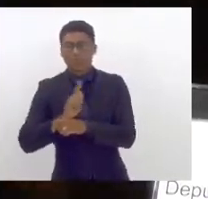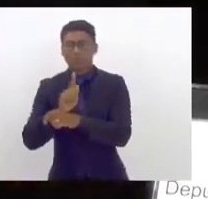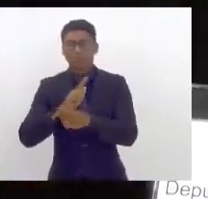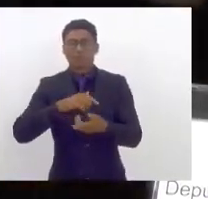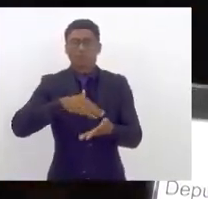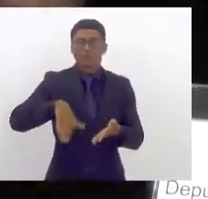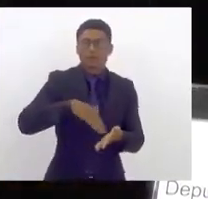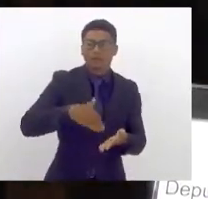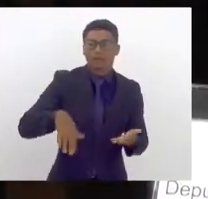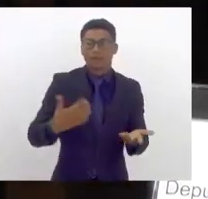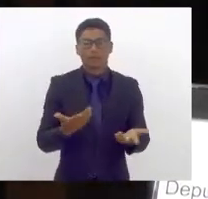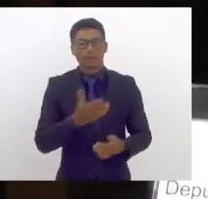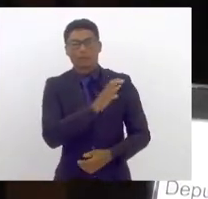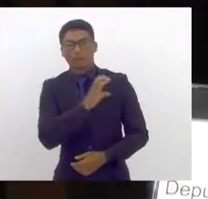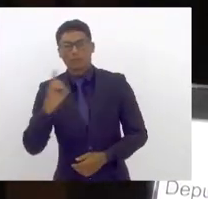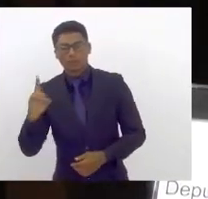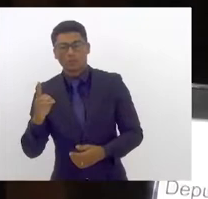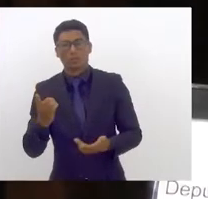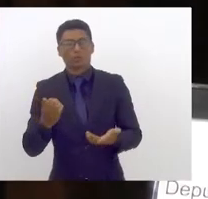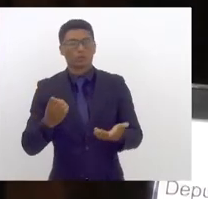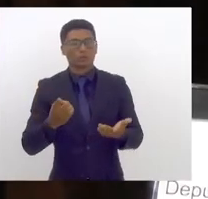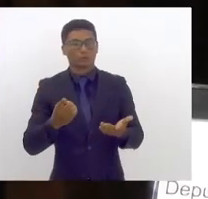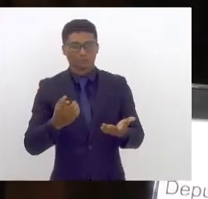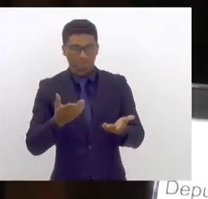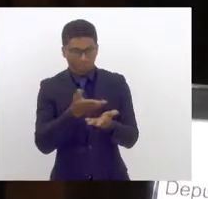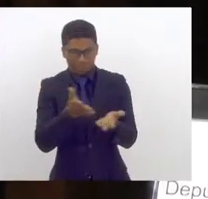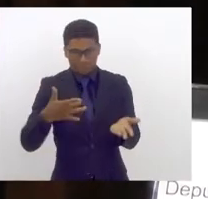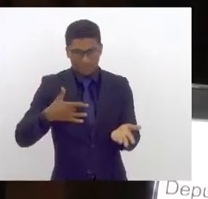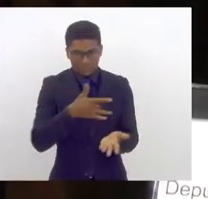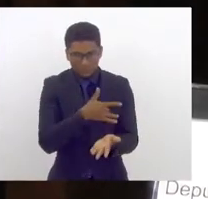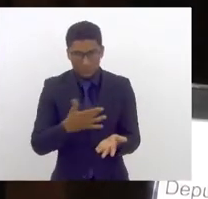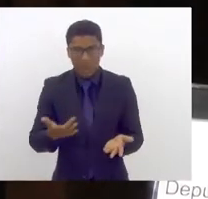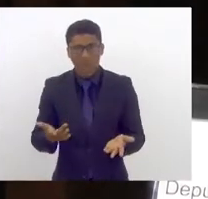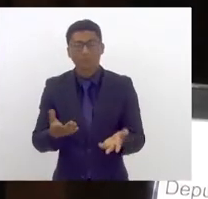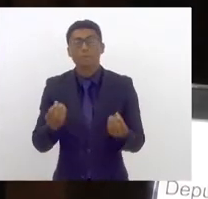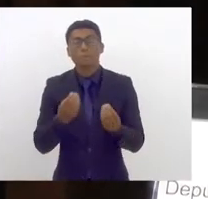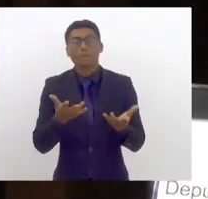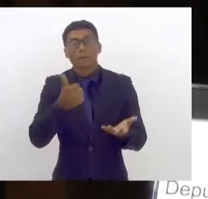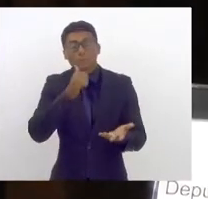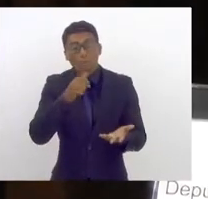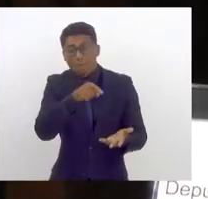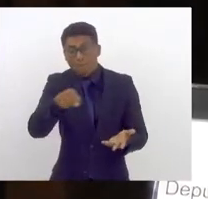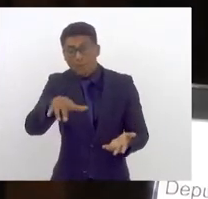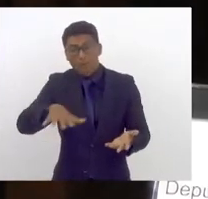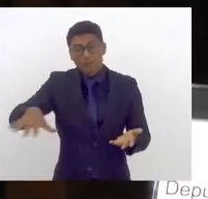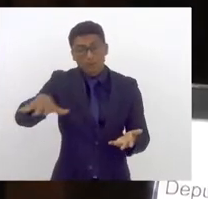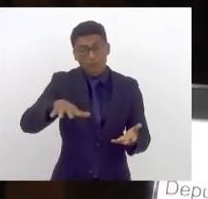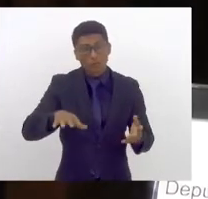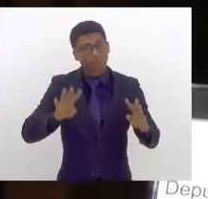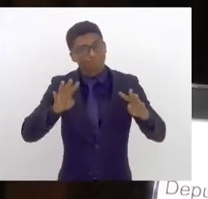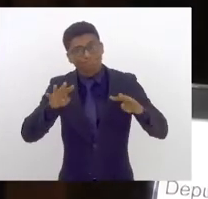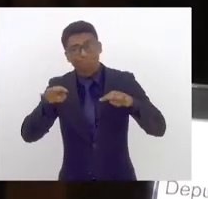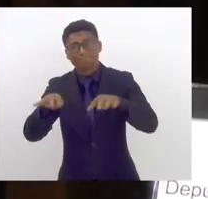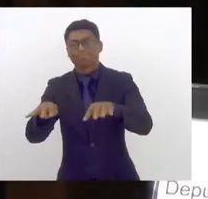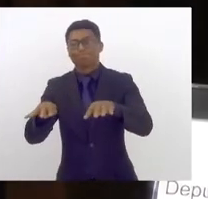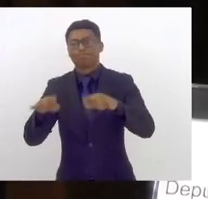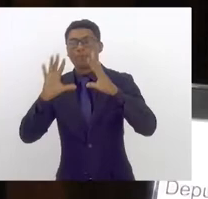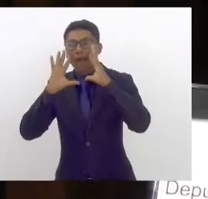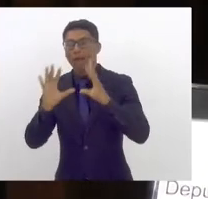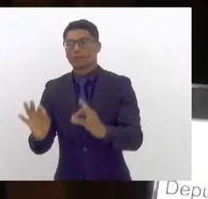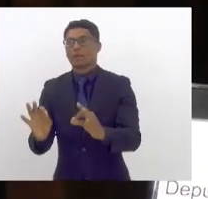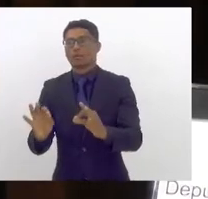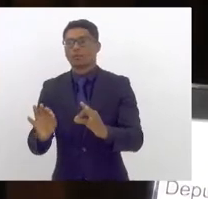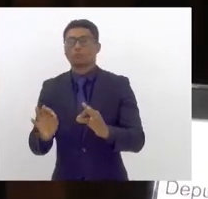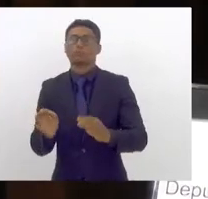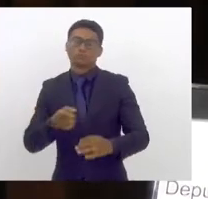os coordenadores de atenção primária para que essas mulheres elas efetivamente sejam vistas temos feito um trabalho um tanto quanto